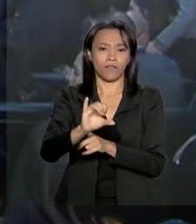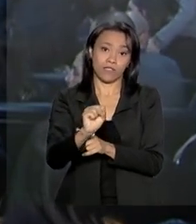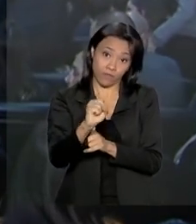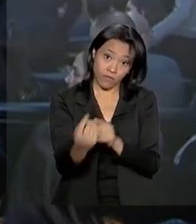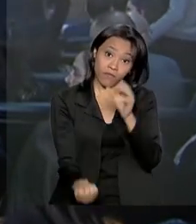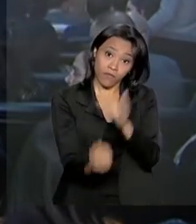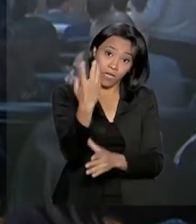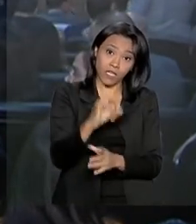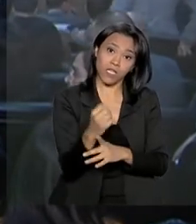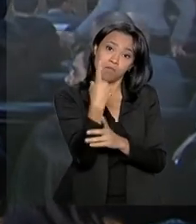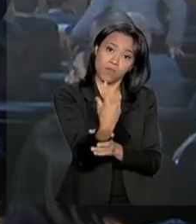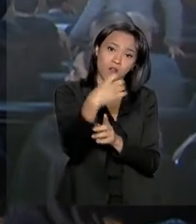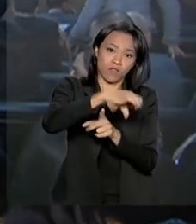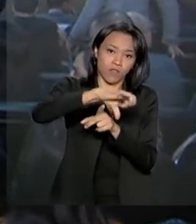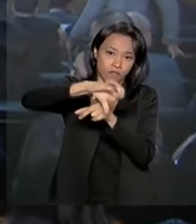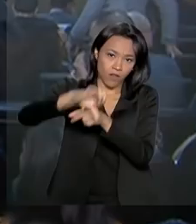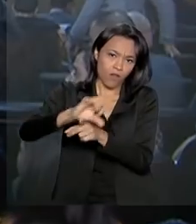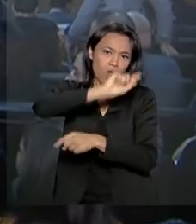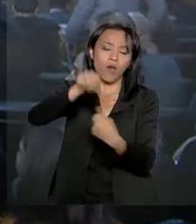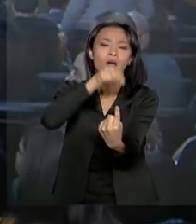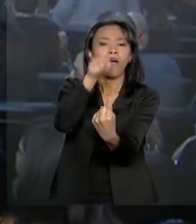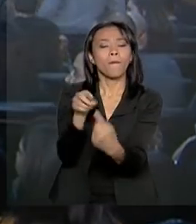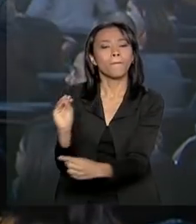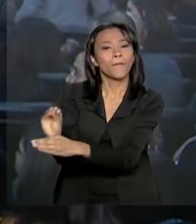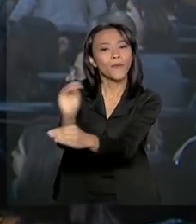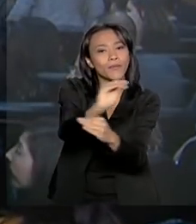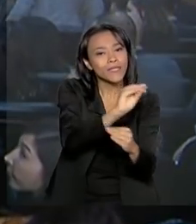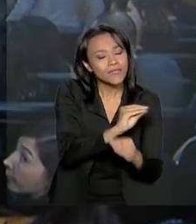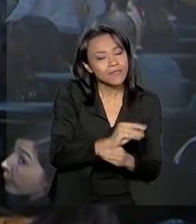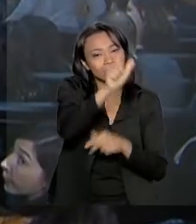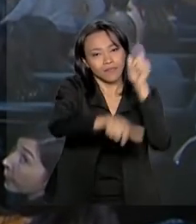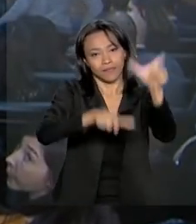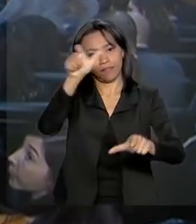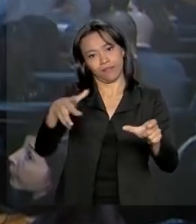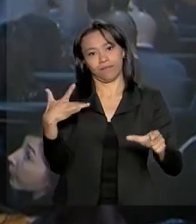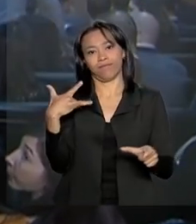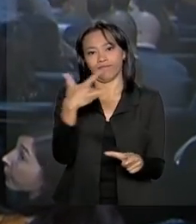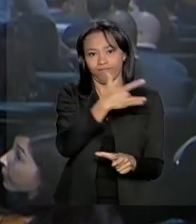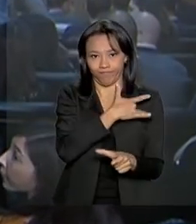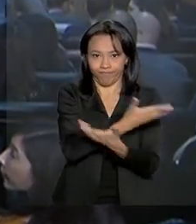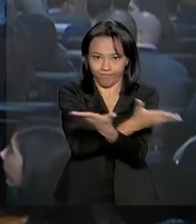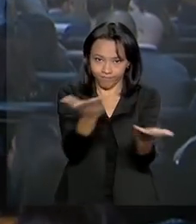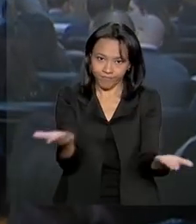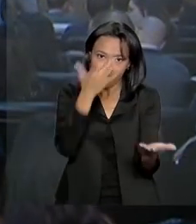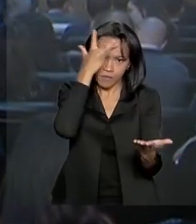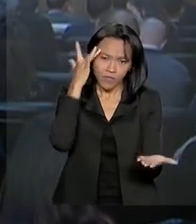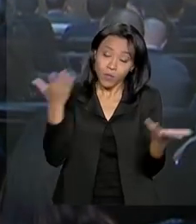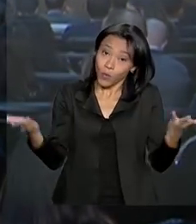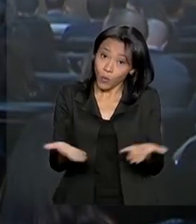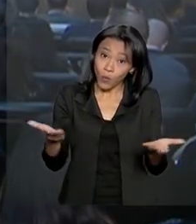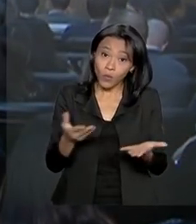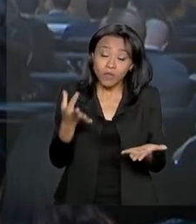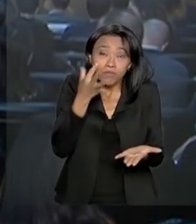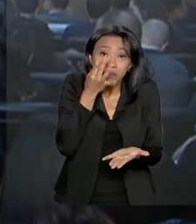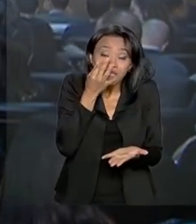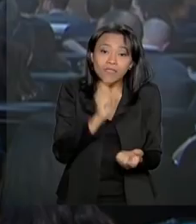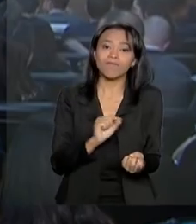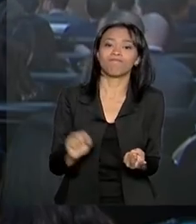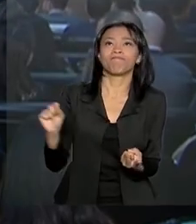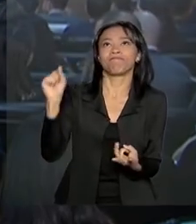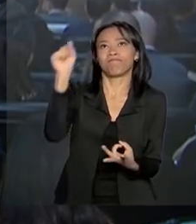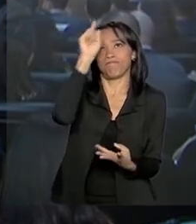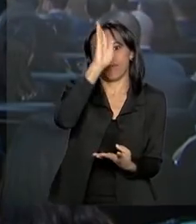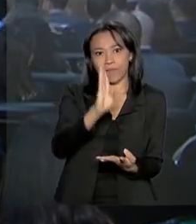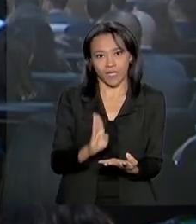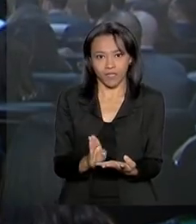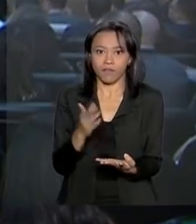1999 para promover a proteção da saúde da população e hoje está presente em todo o território nacional. É